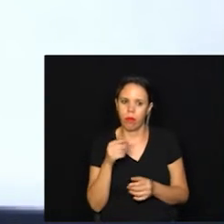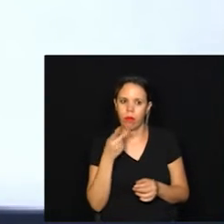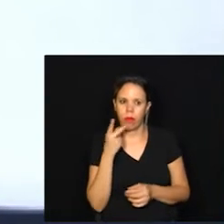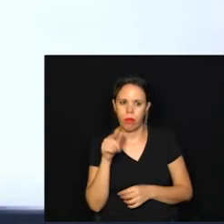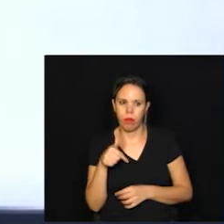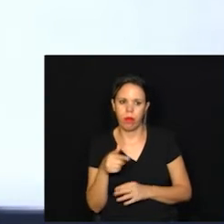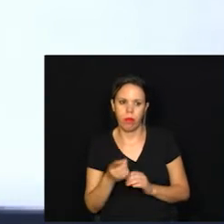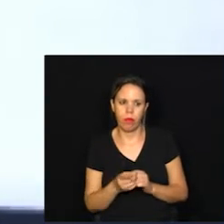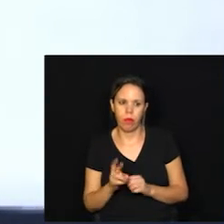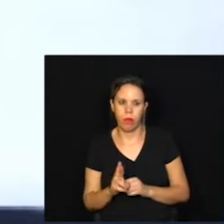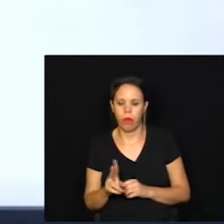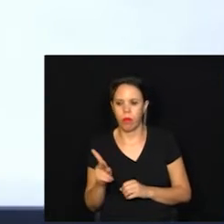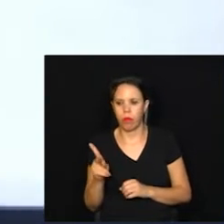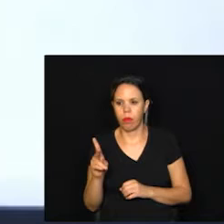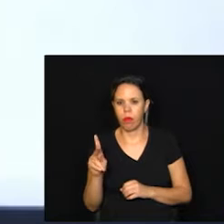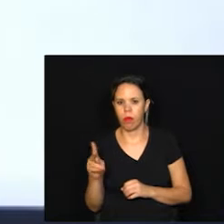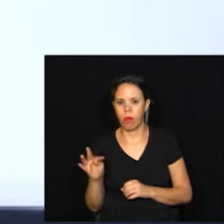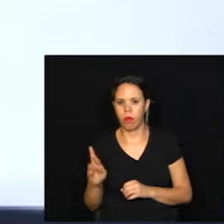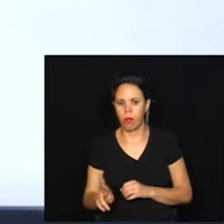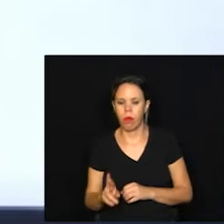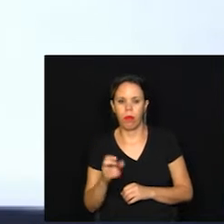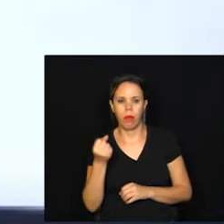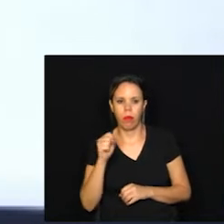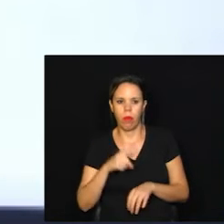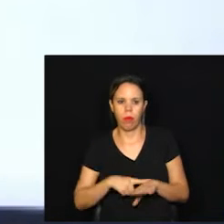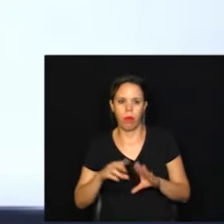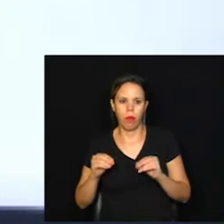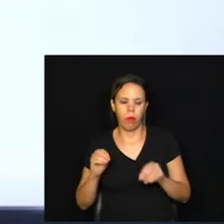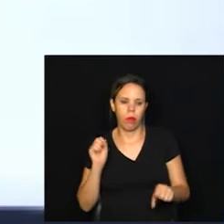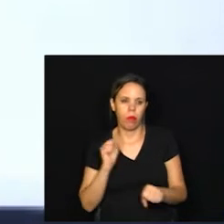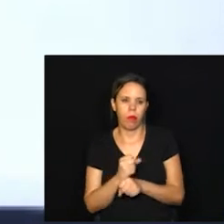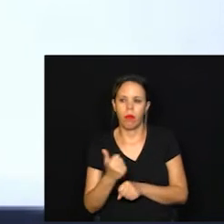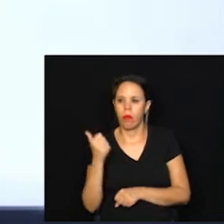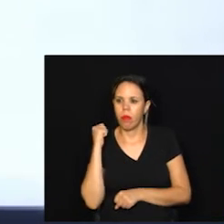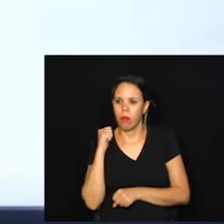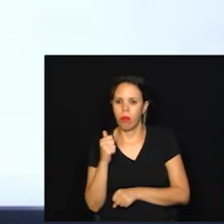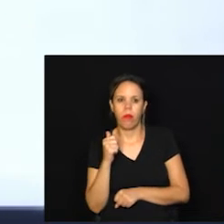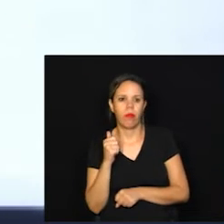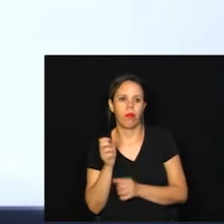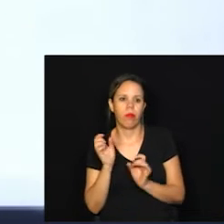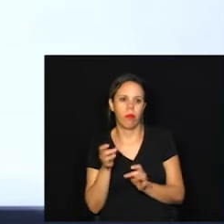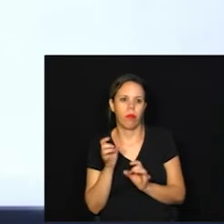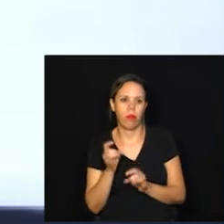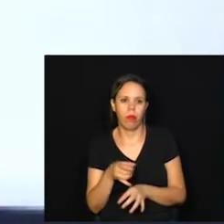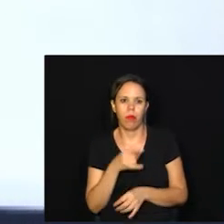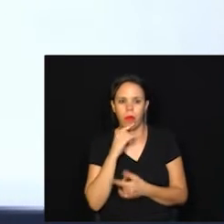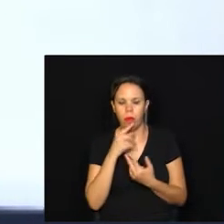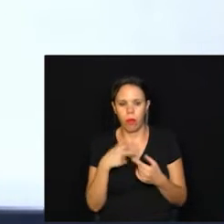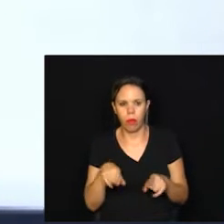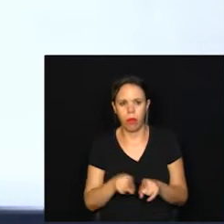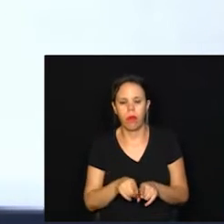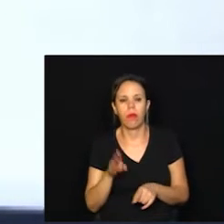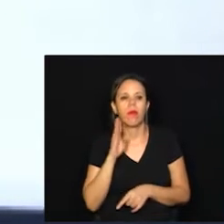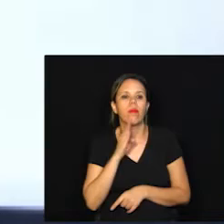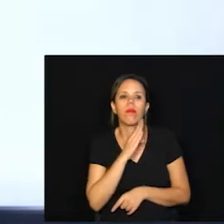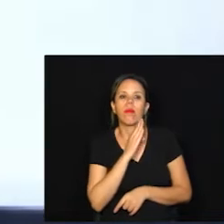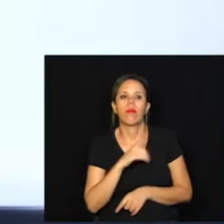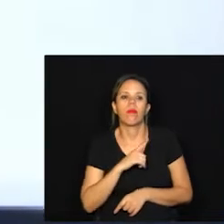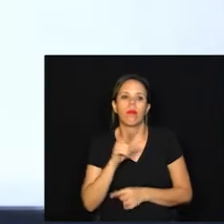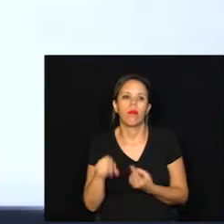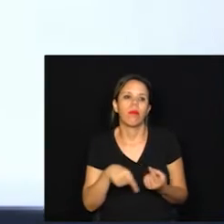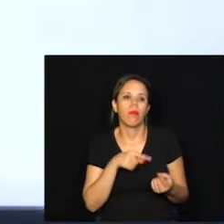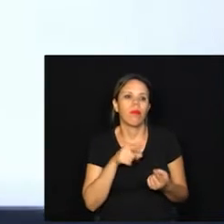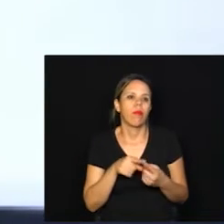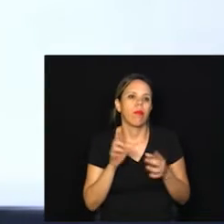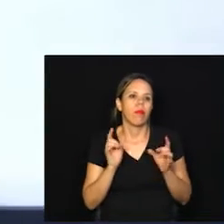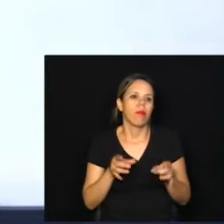depois o doutor Peter vai falar, 8 da noite já parava de vender bebida alcoólica. Como o bar, ele tem o maior objetivo